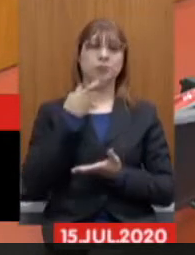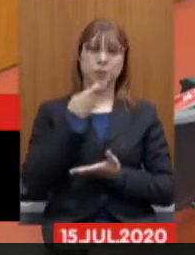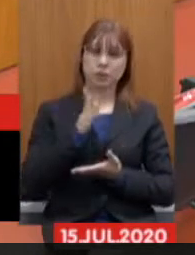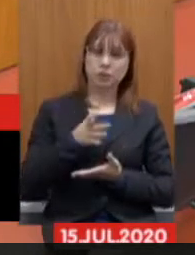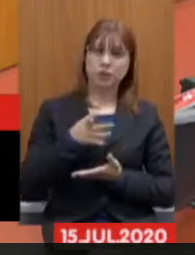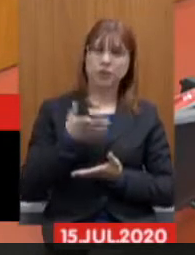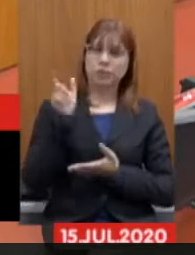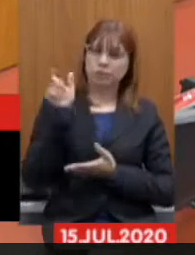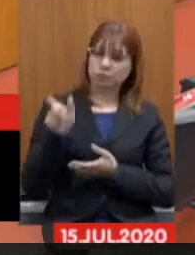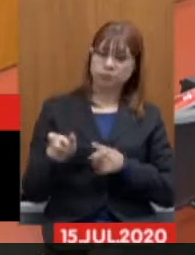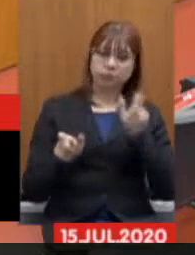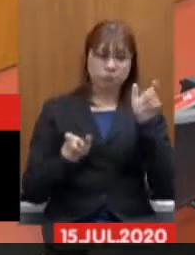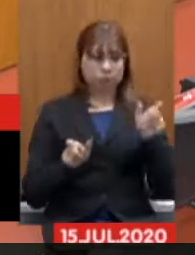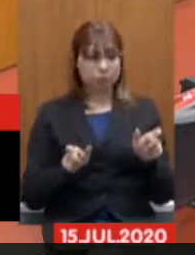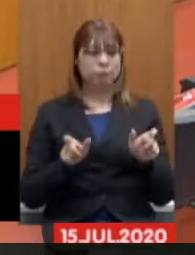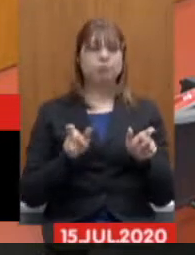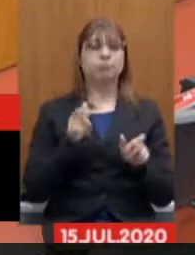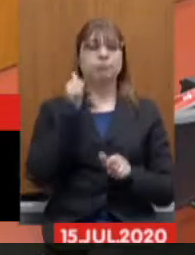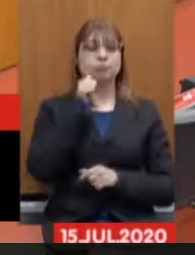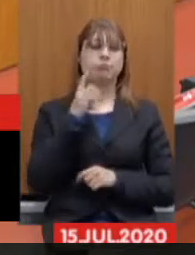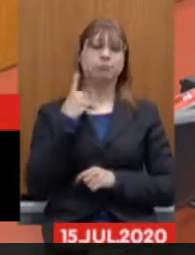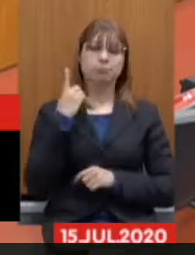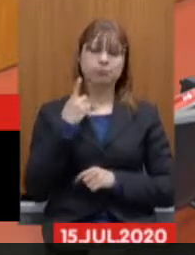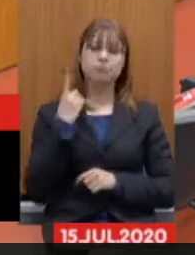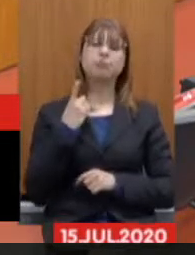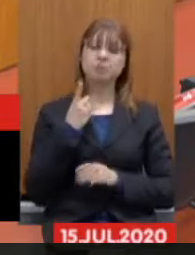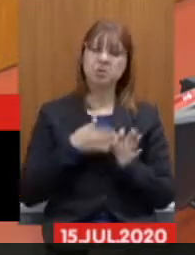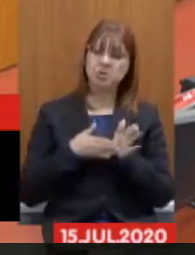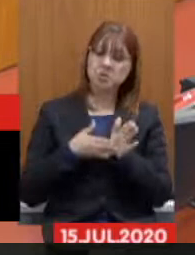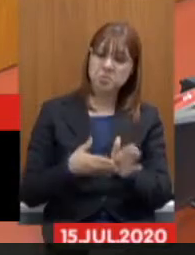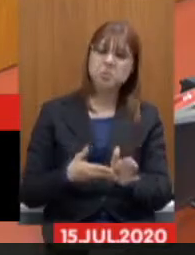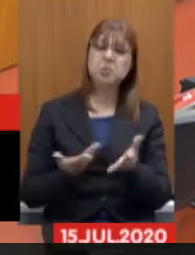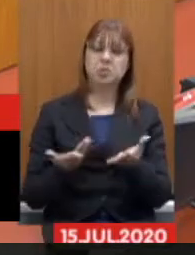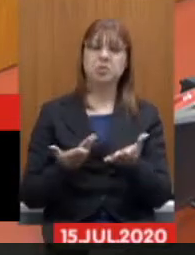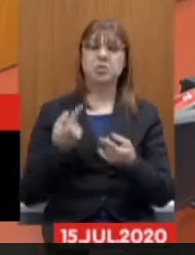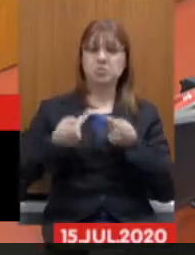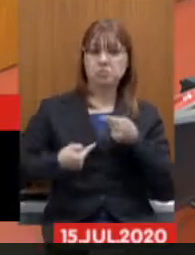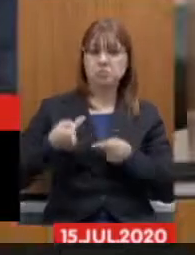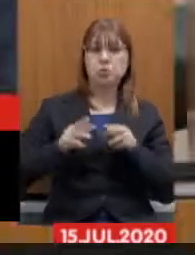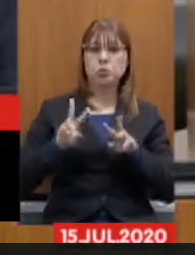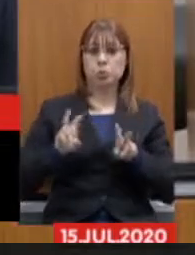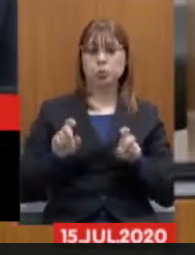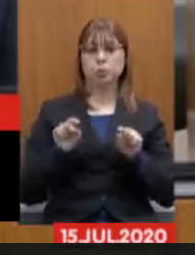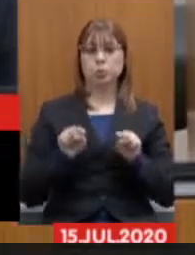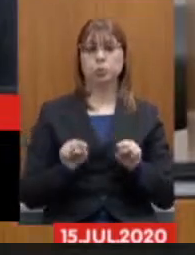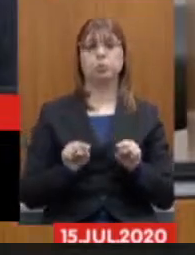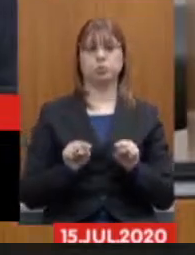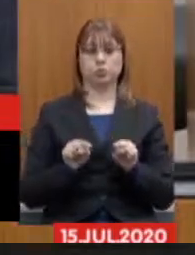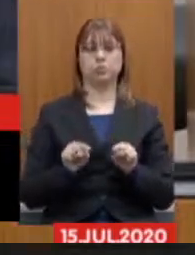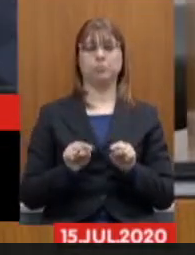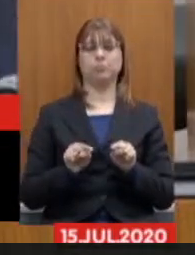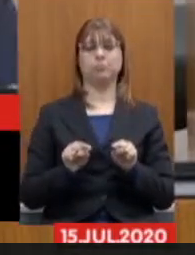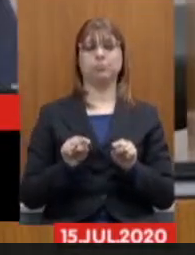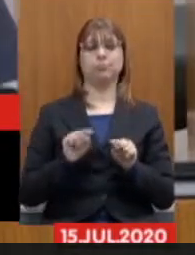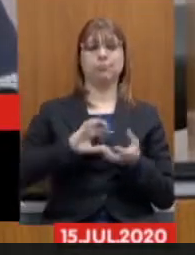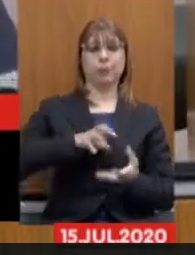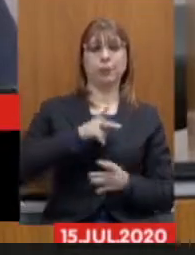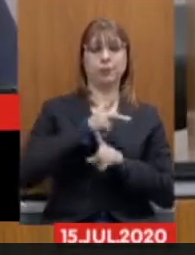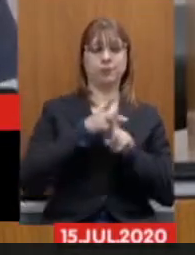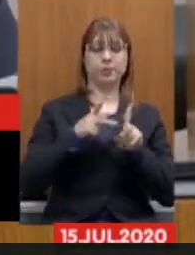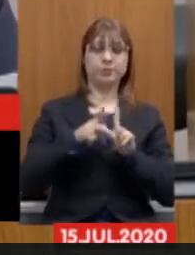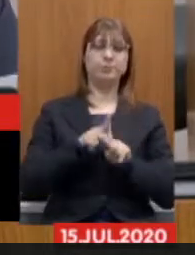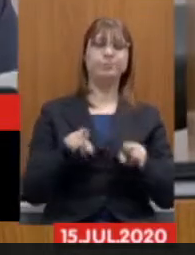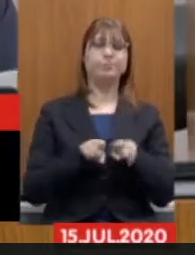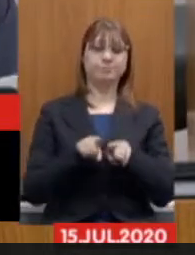vossa excelência também deputado a beatriz tem feito no acompanhamento no debate dessa matéria representando aí claro também